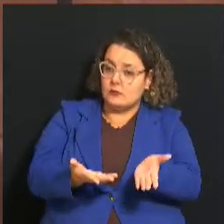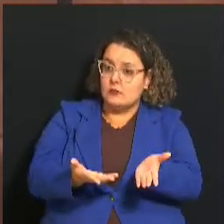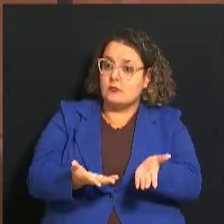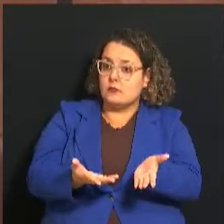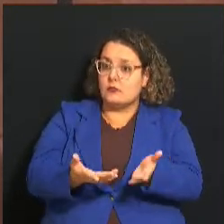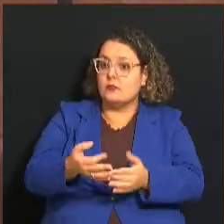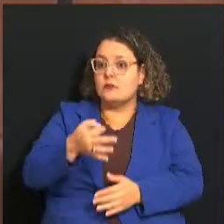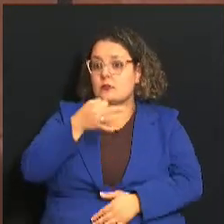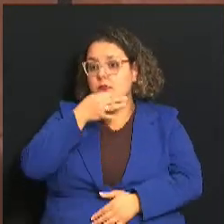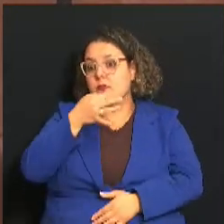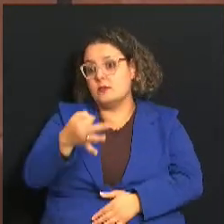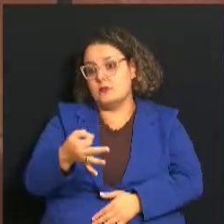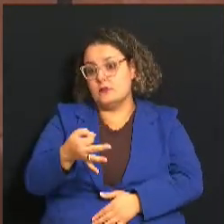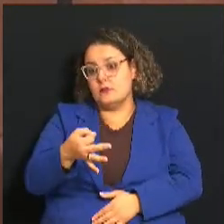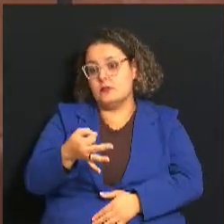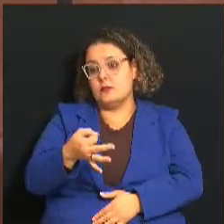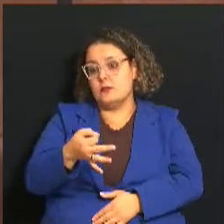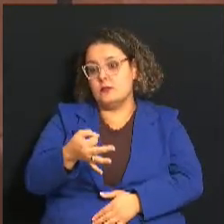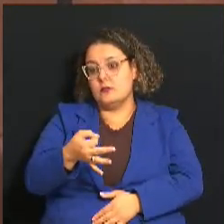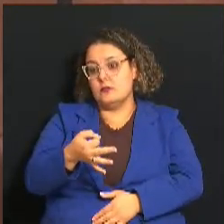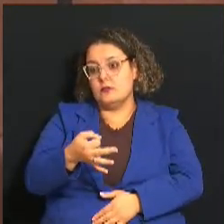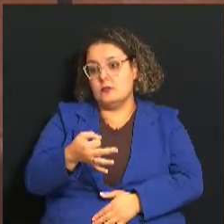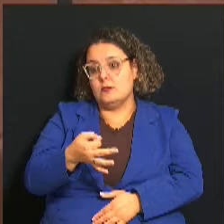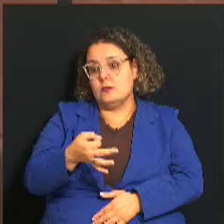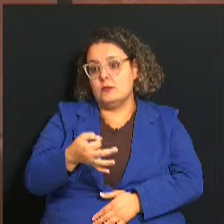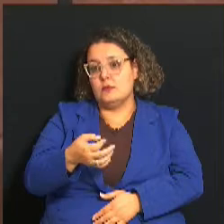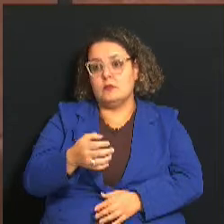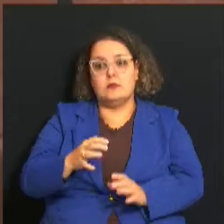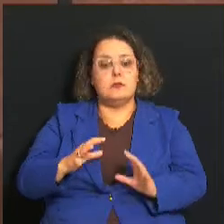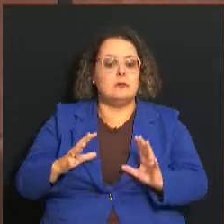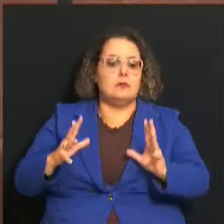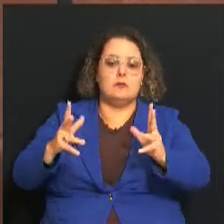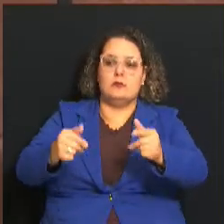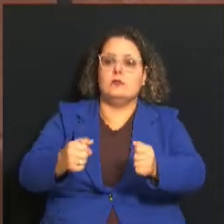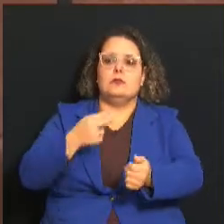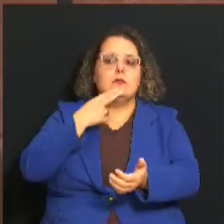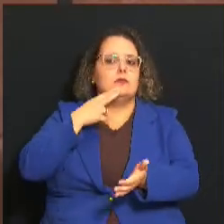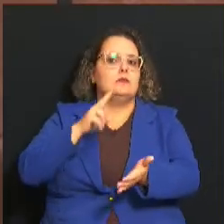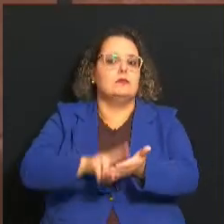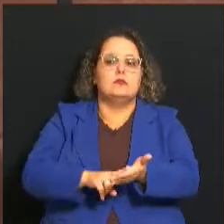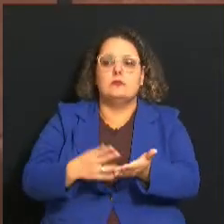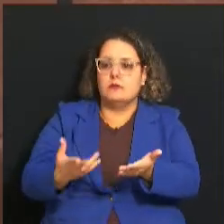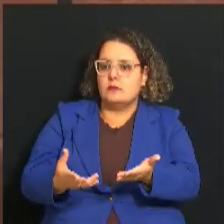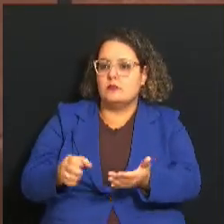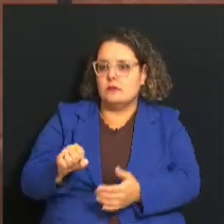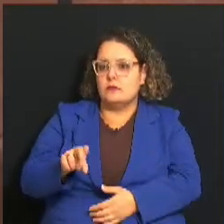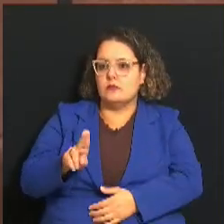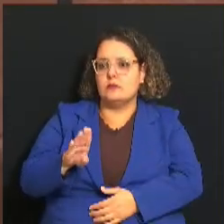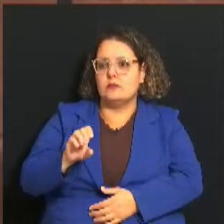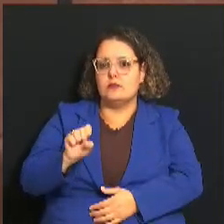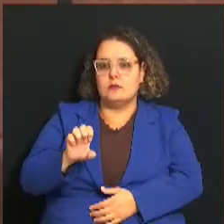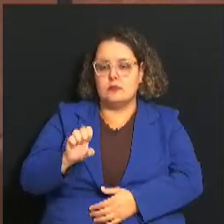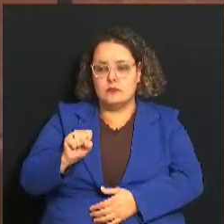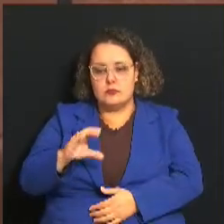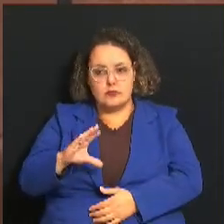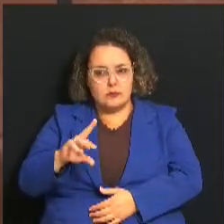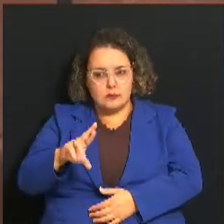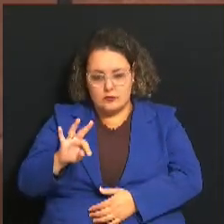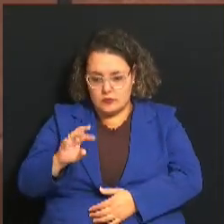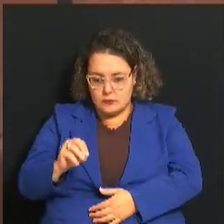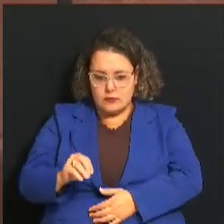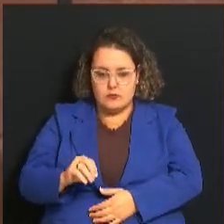sugerir que fosse um coletivo, uma carta, fosse subscrito por pessoas que estão no coletivo,